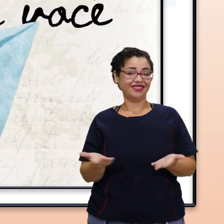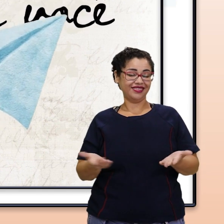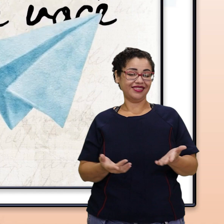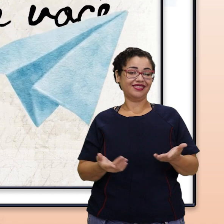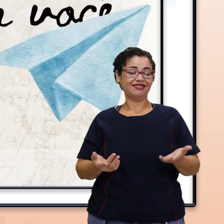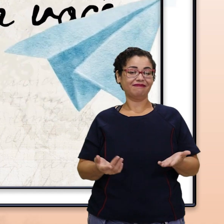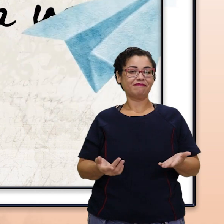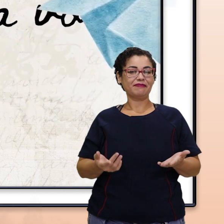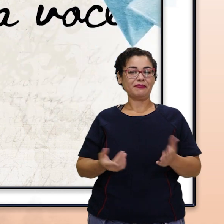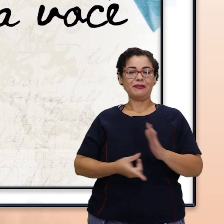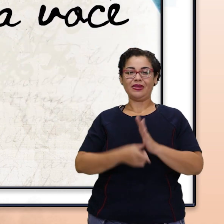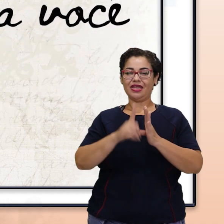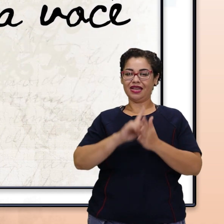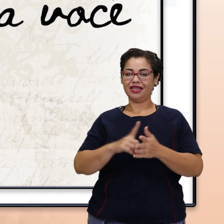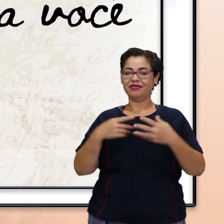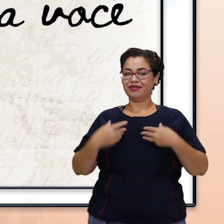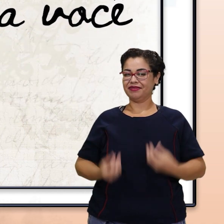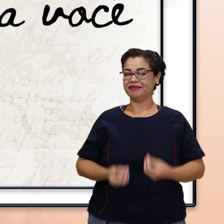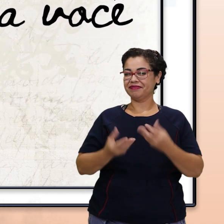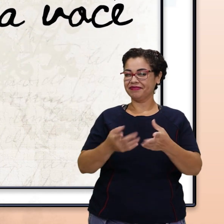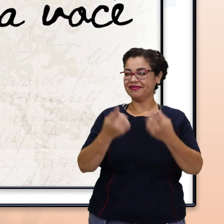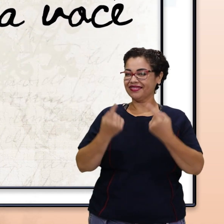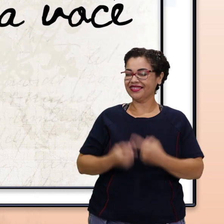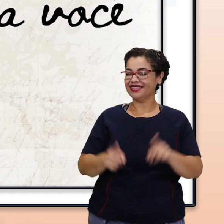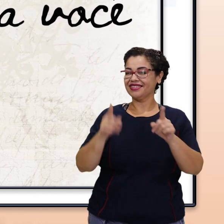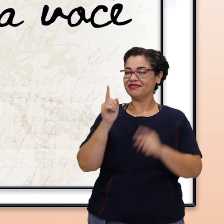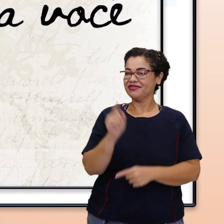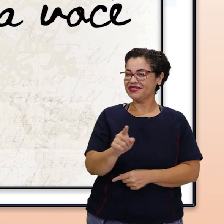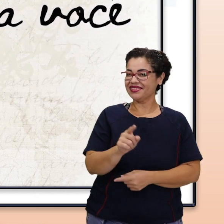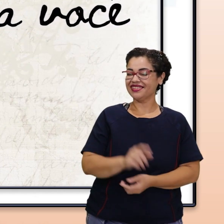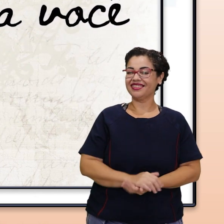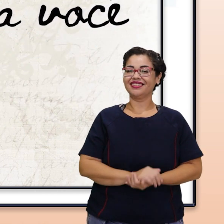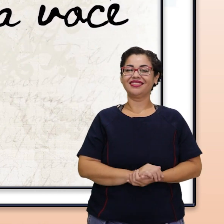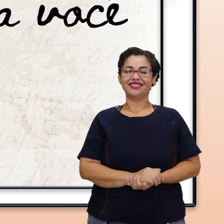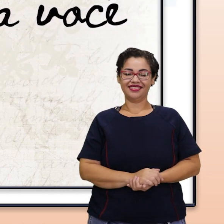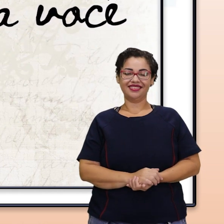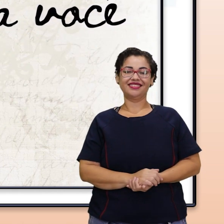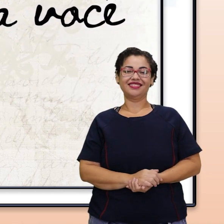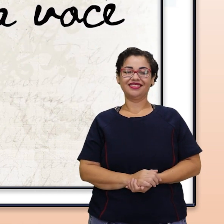Agora, antes de encerrar nosso estudo, tem um desafio para você.